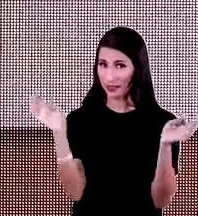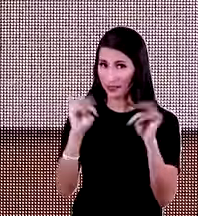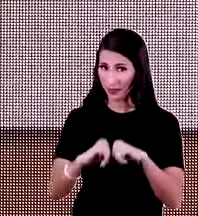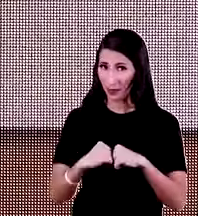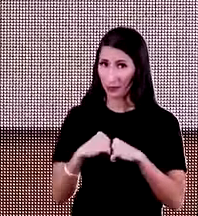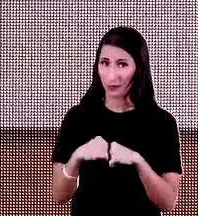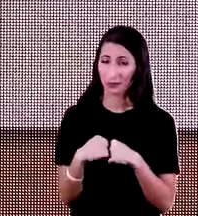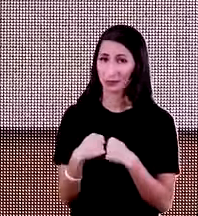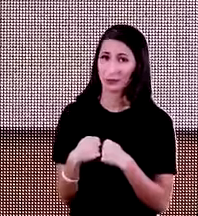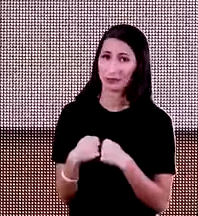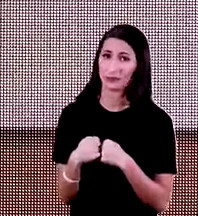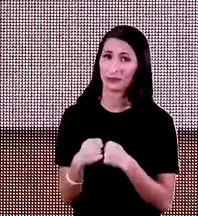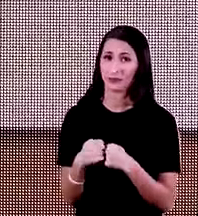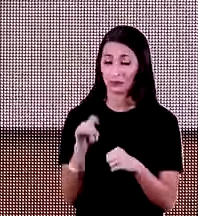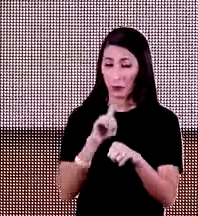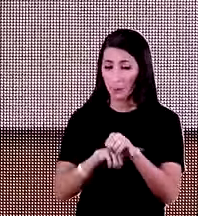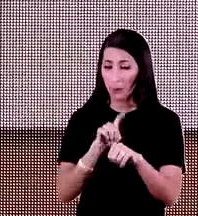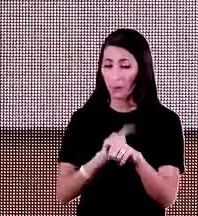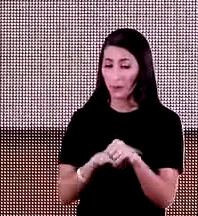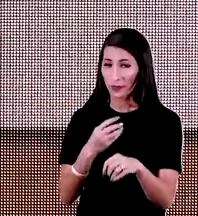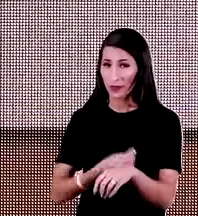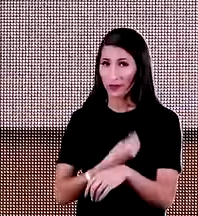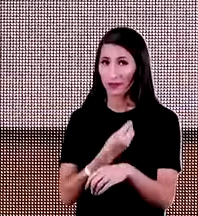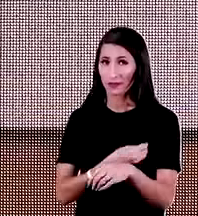vida que parece que não vai para frente.